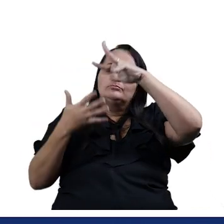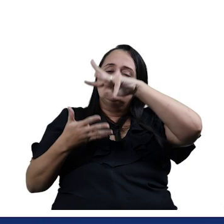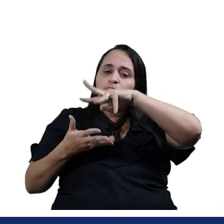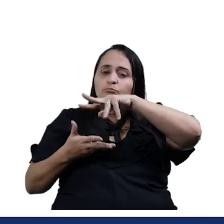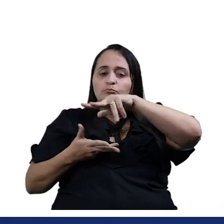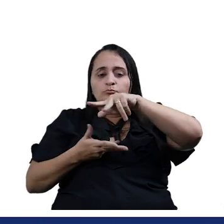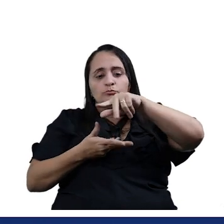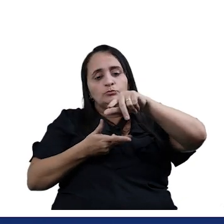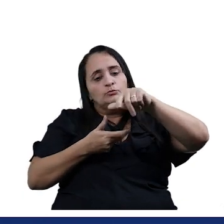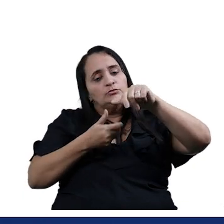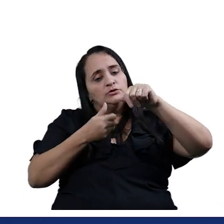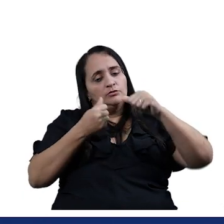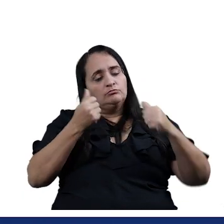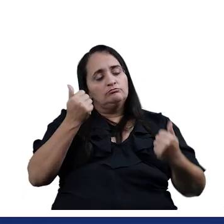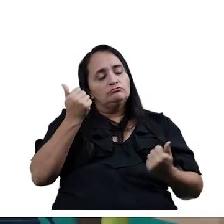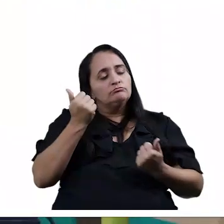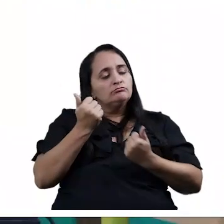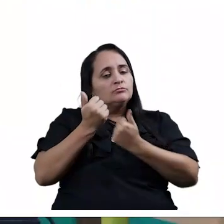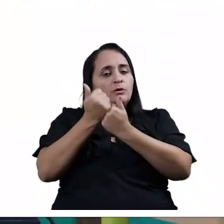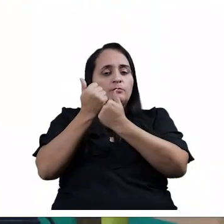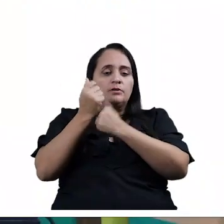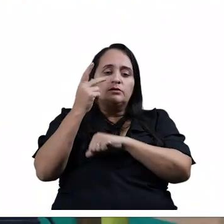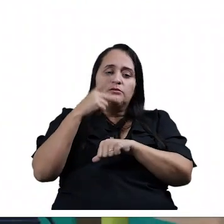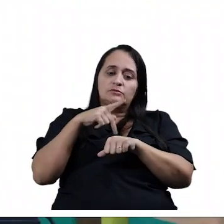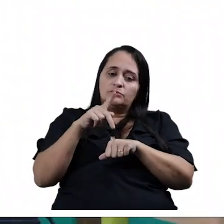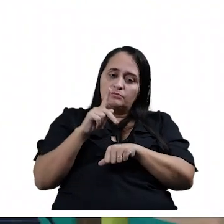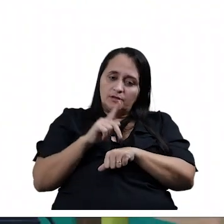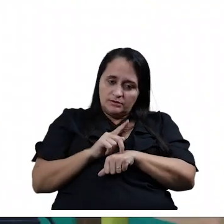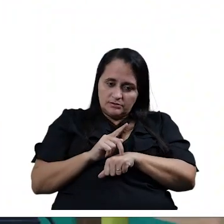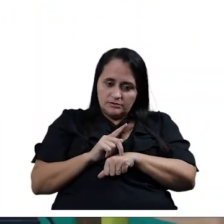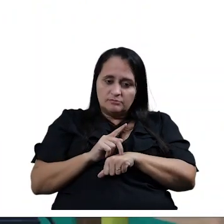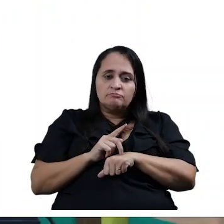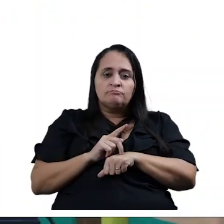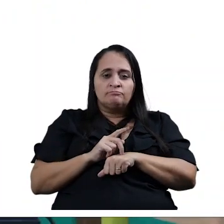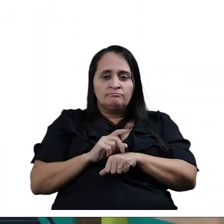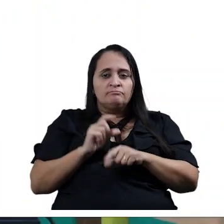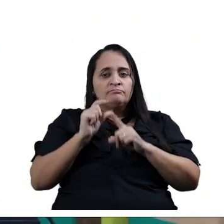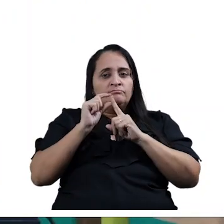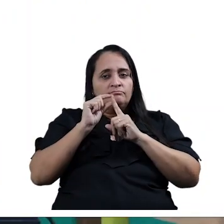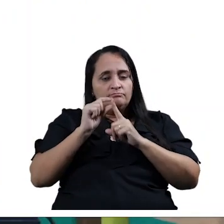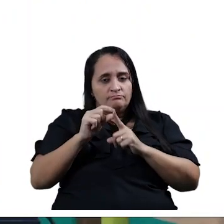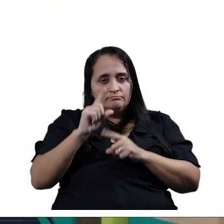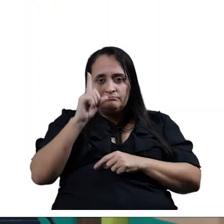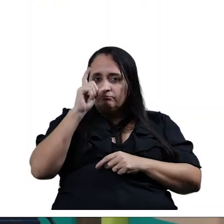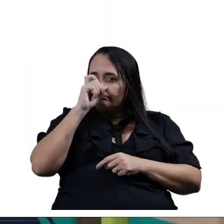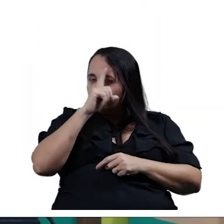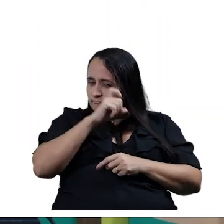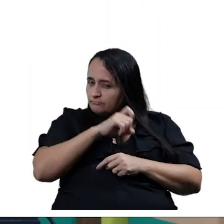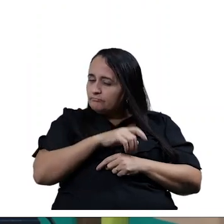países. Palavras difíceis, né? Vamos ver quais são as palavras difíceis?